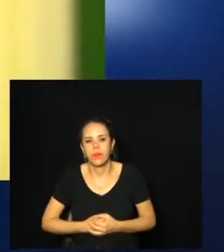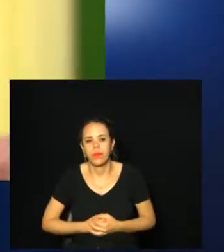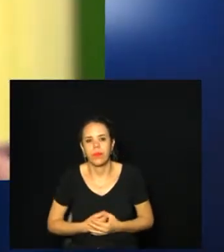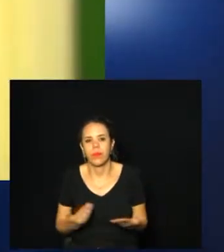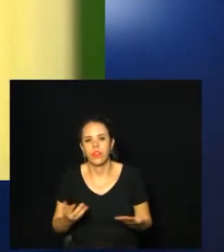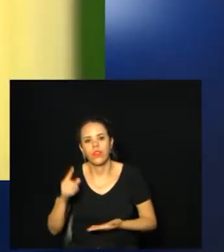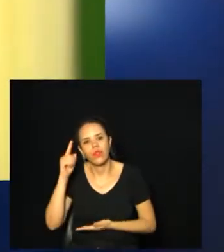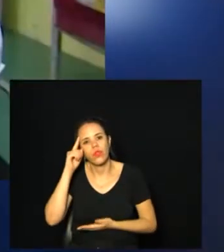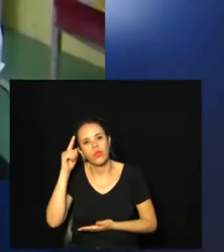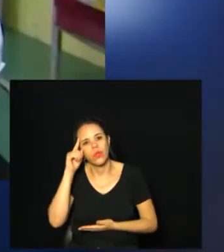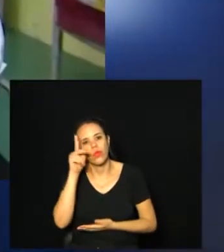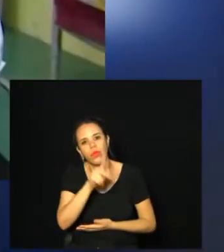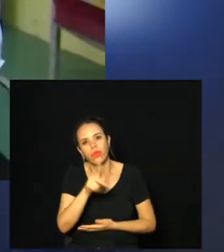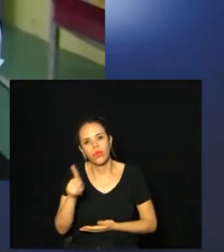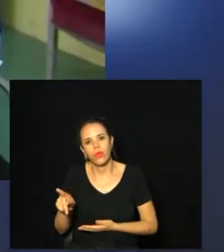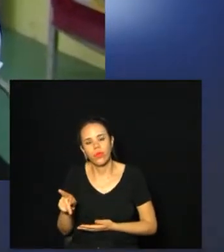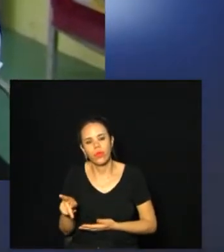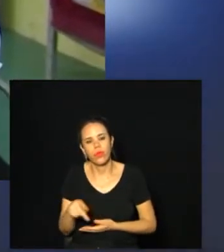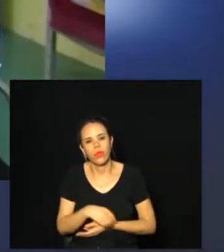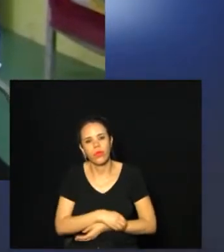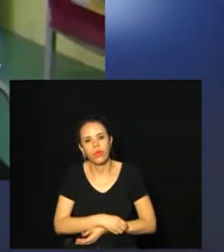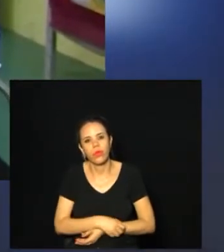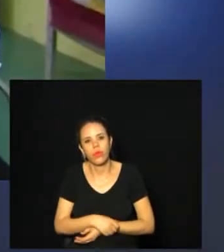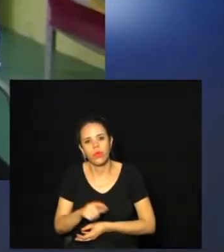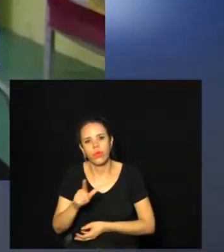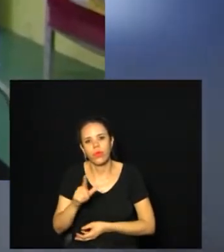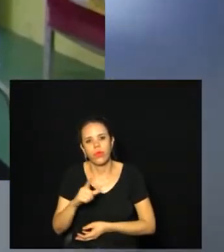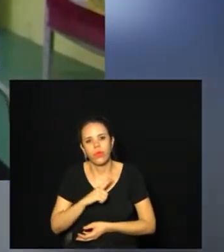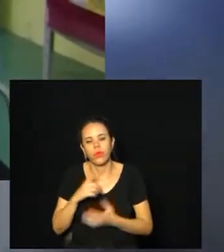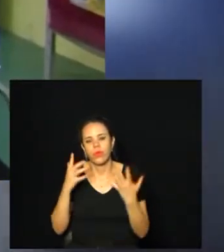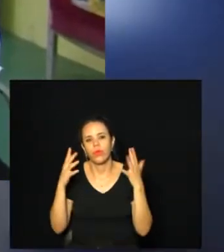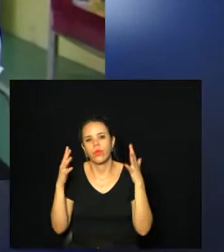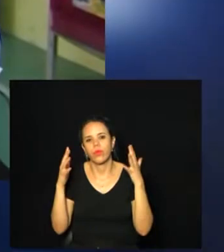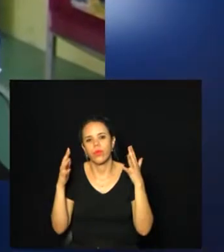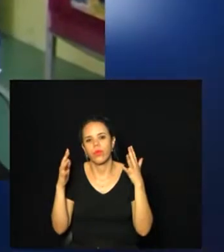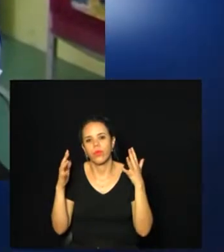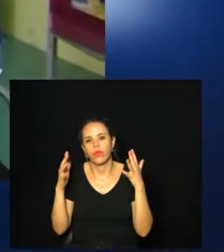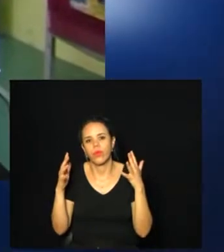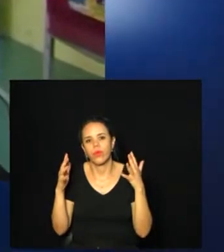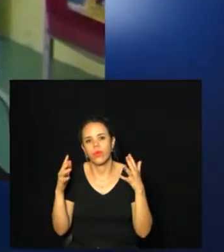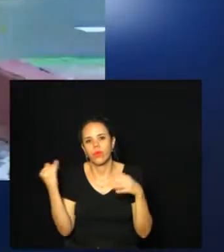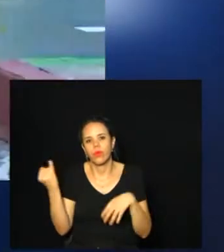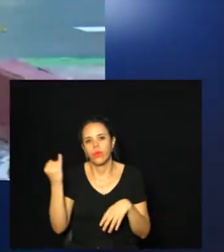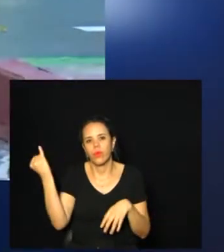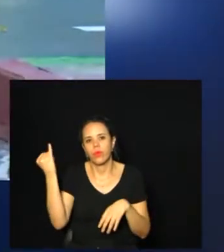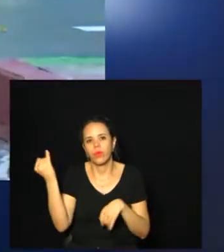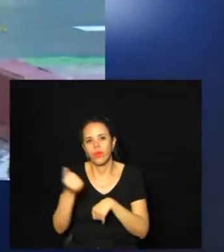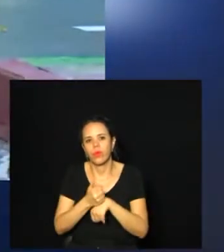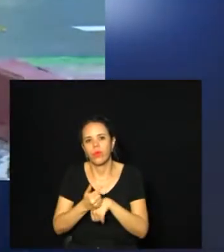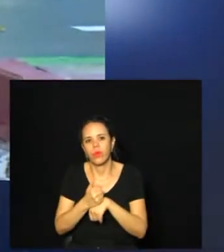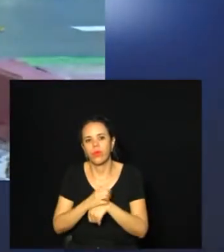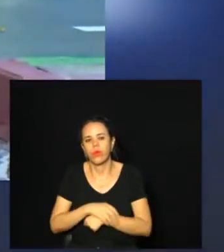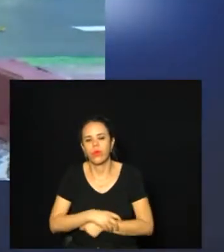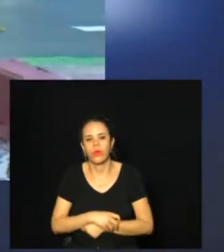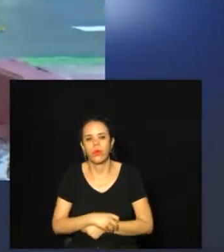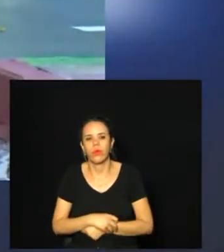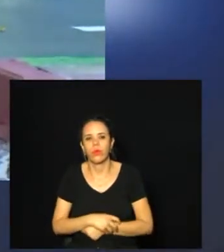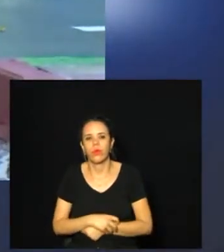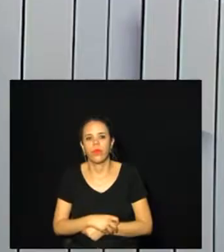hoje é dia dos professores e claro que tem homenagem a uma das mais importantes profissões.